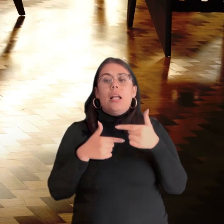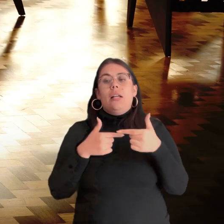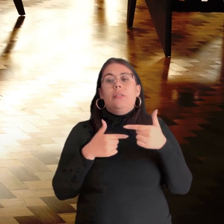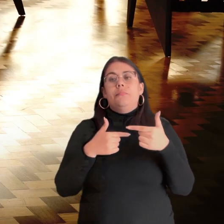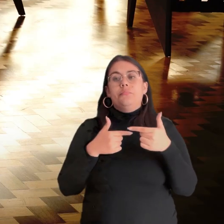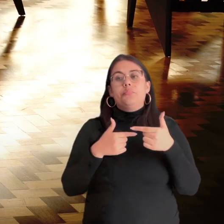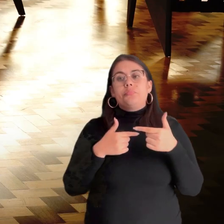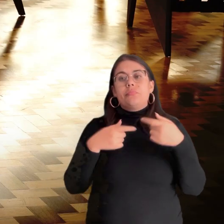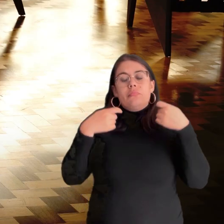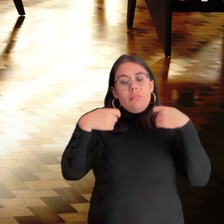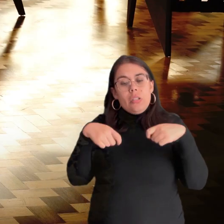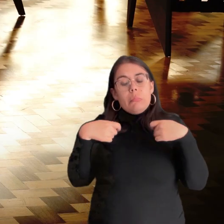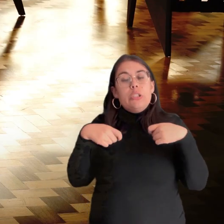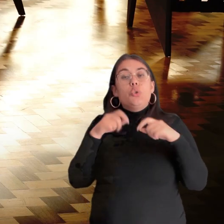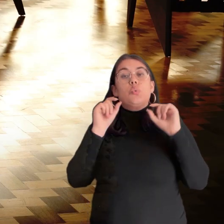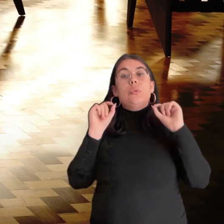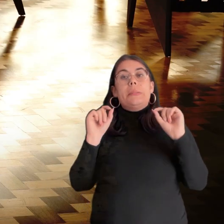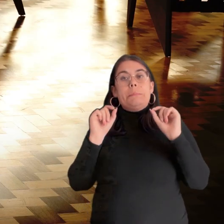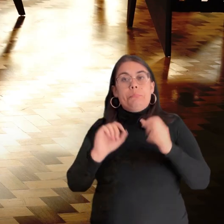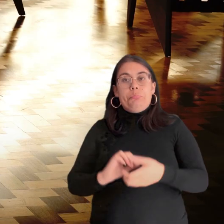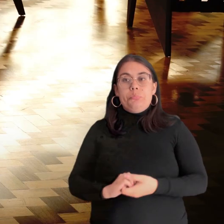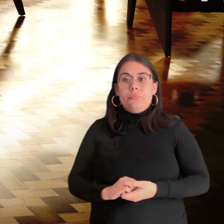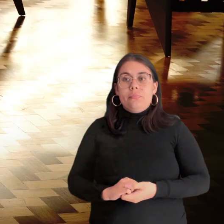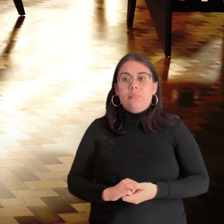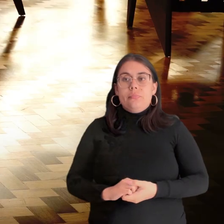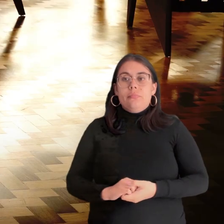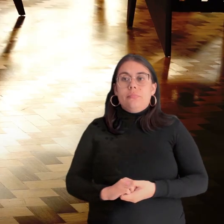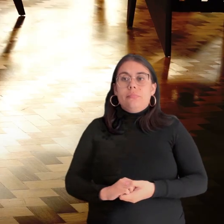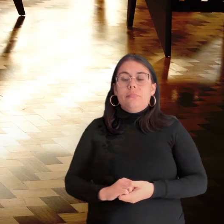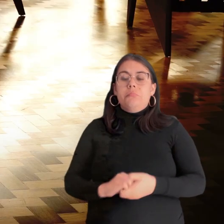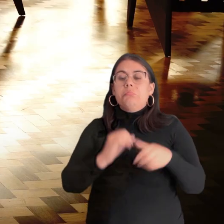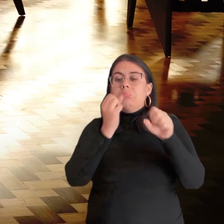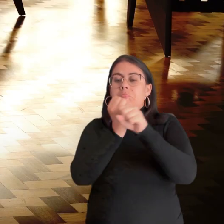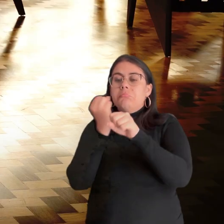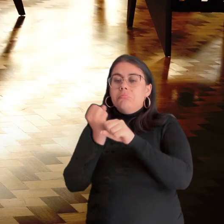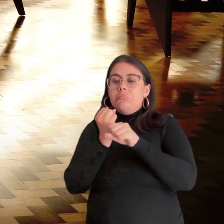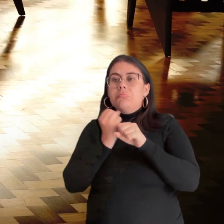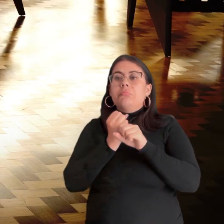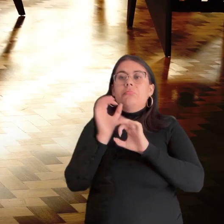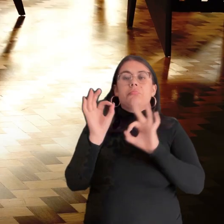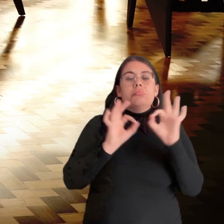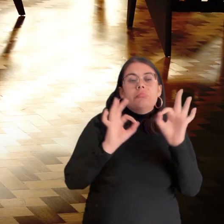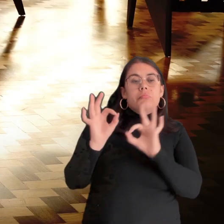desde o levantamento métrico, quanto mede,